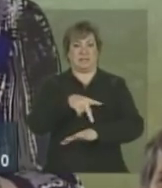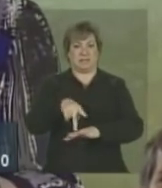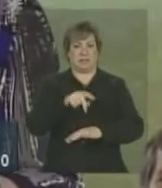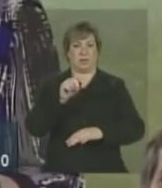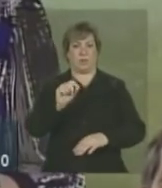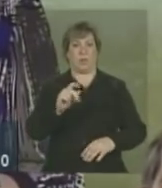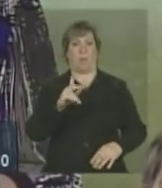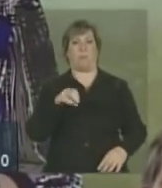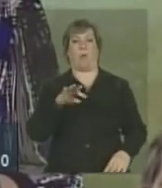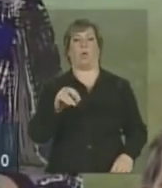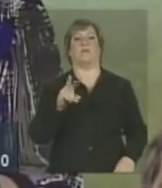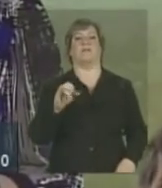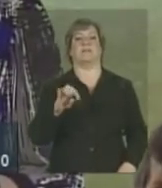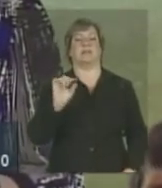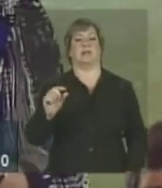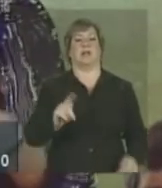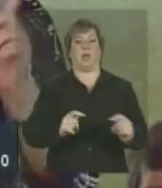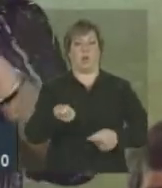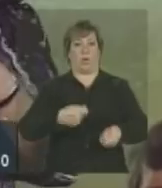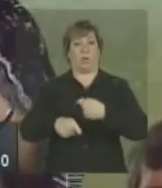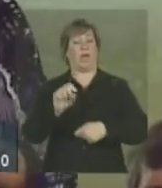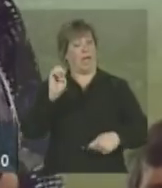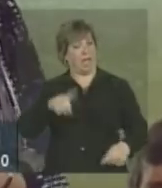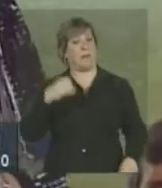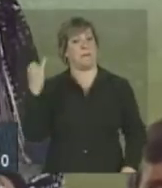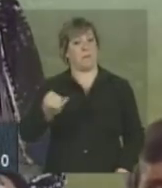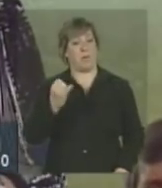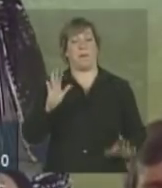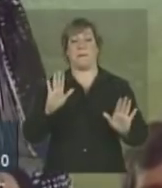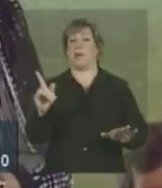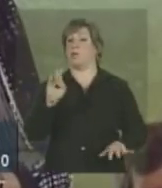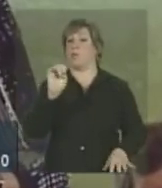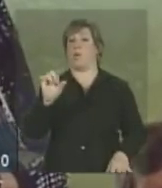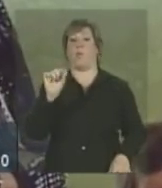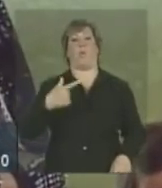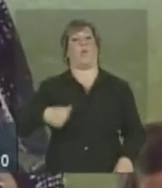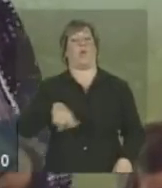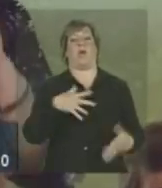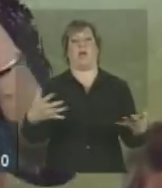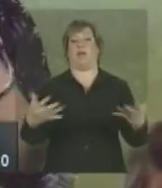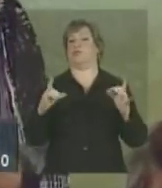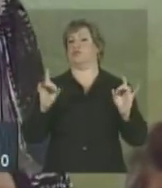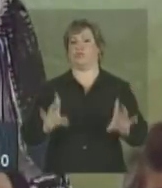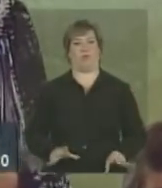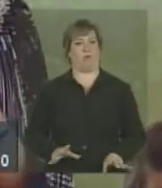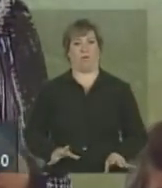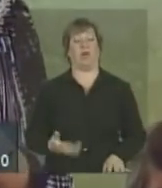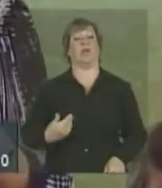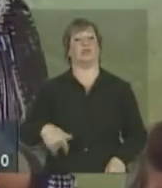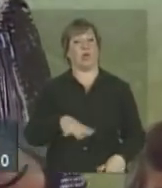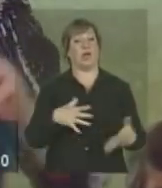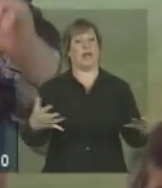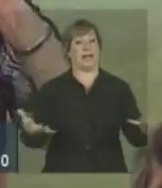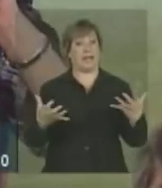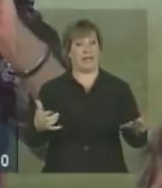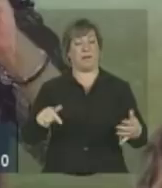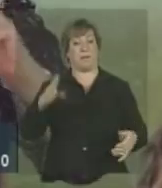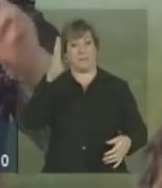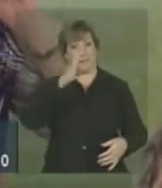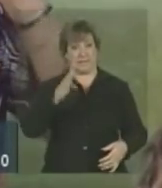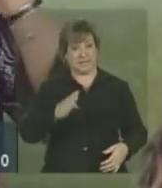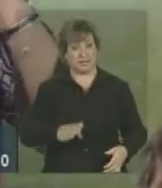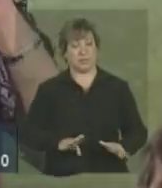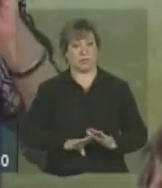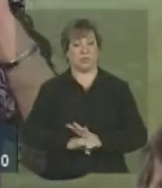econômico, é importante, mas não é o que nós queremos só. Nós queremos que o Brasil